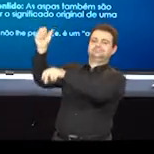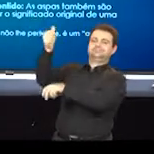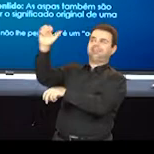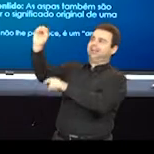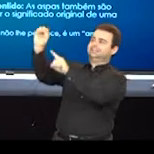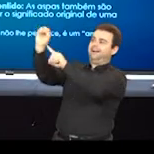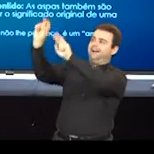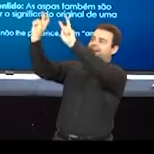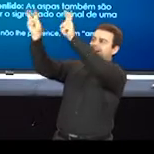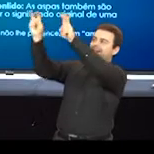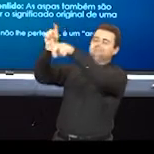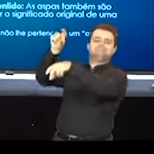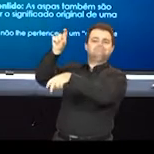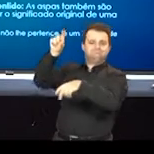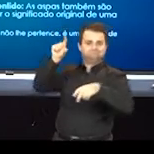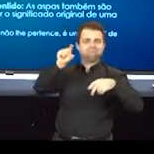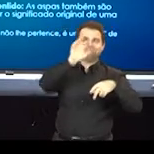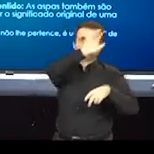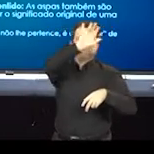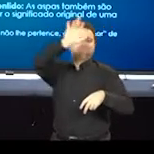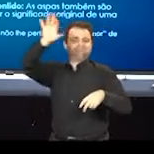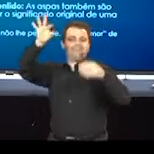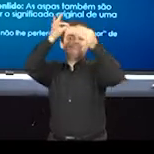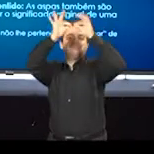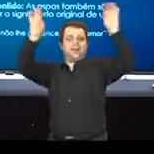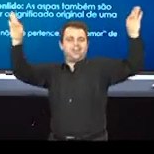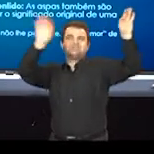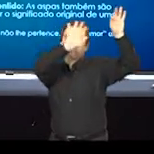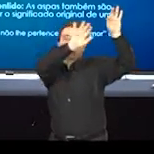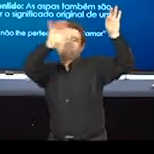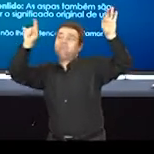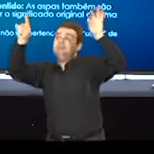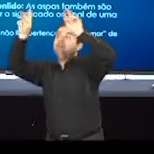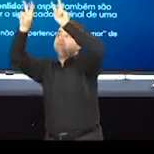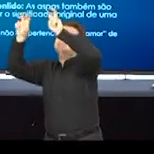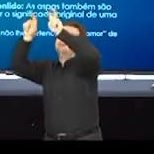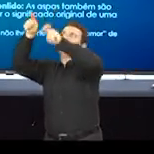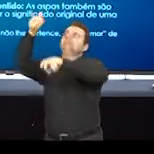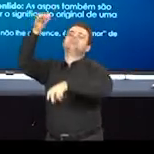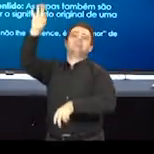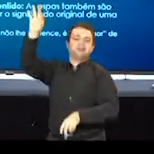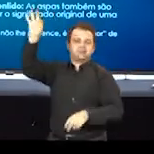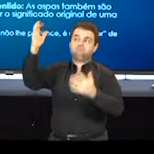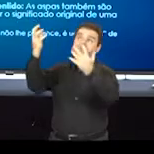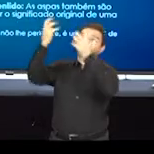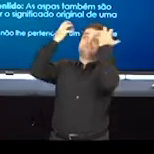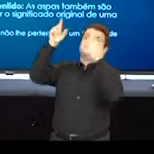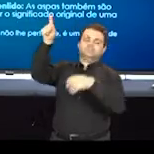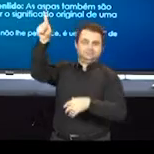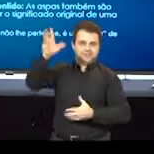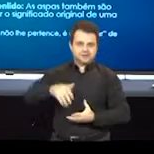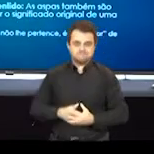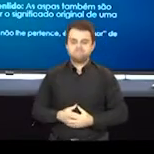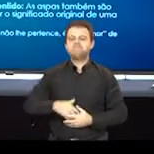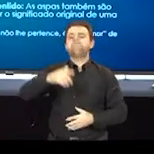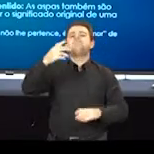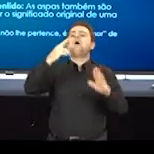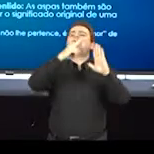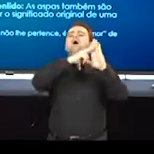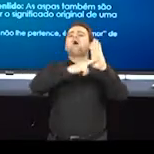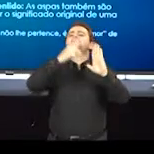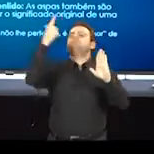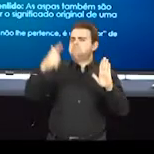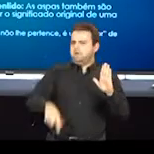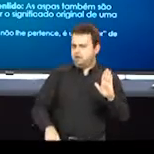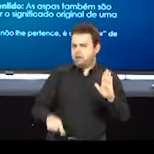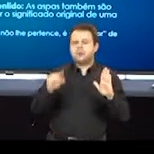uma importância, uma relevância maior para essa palavra no texto. O outro exemplo de regra que a gente vai usar para as aspas aqui